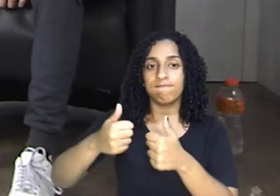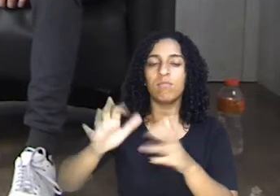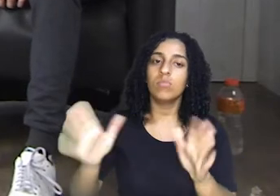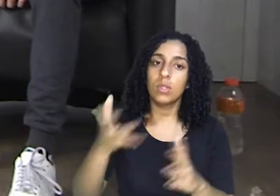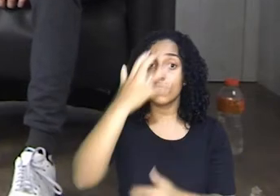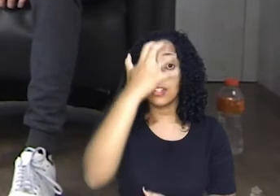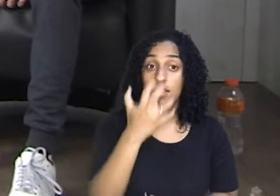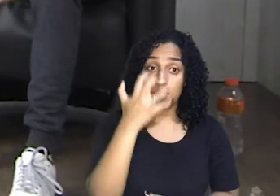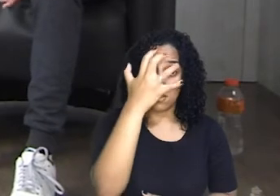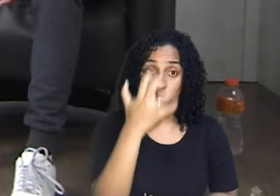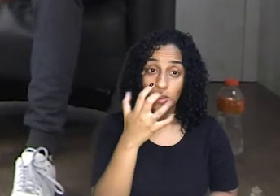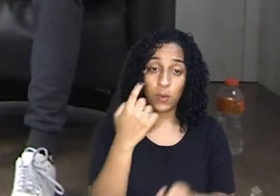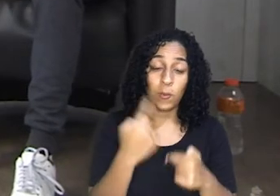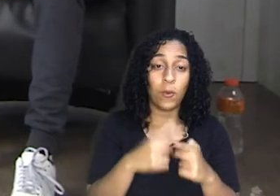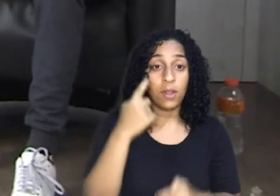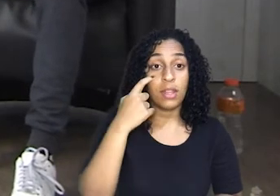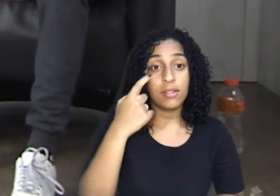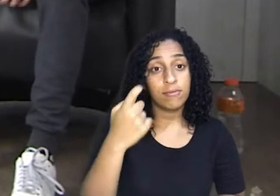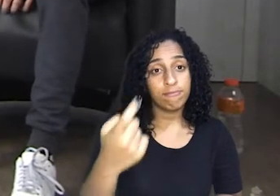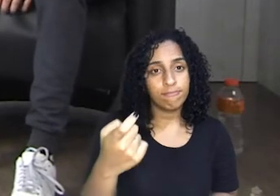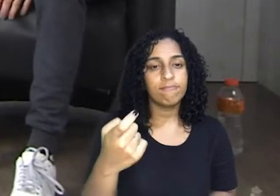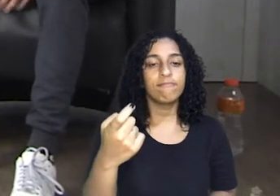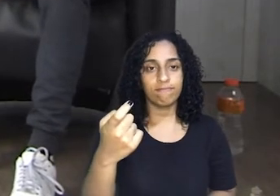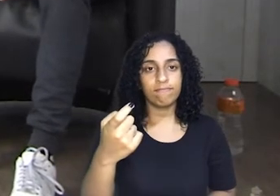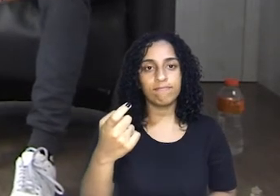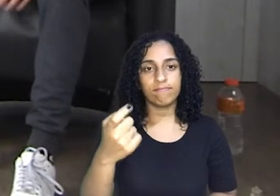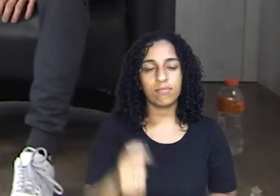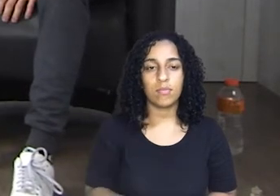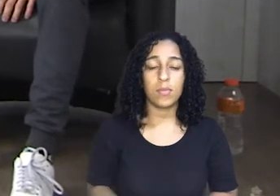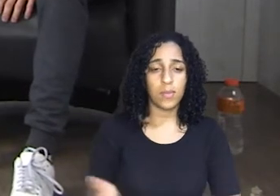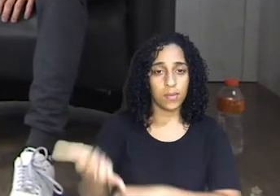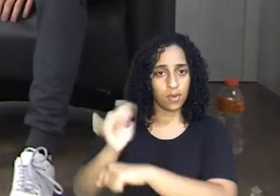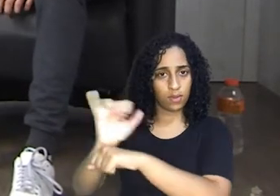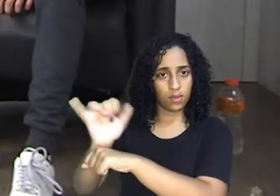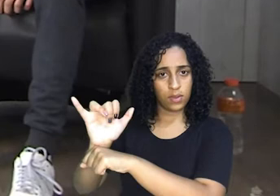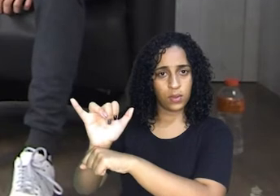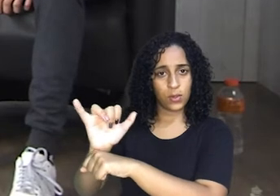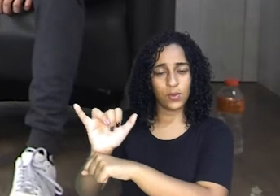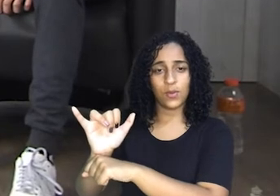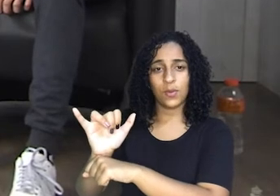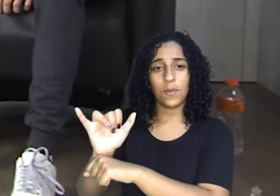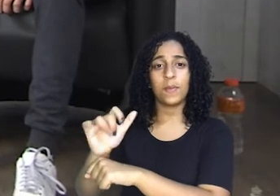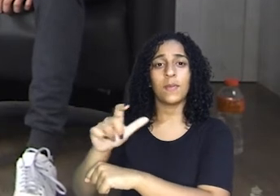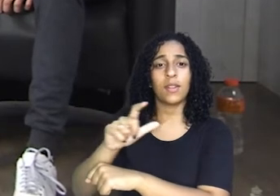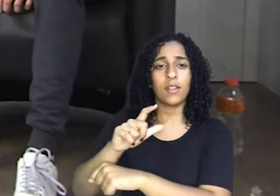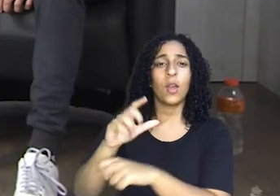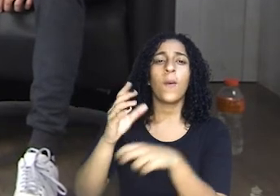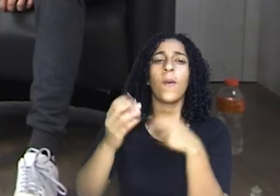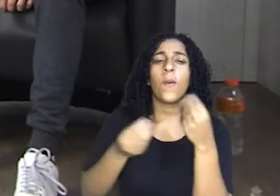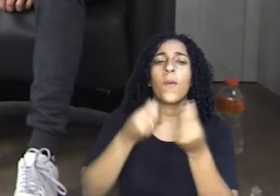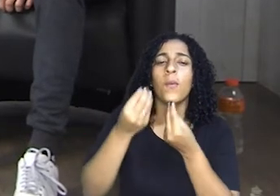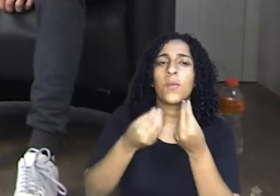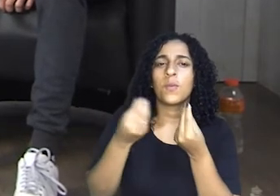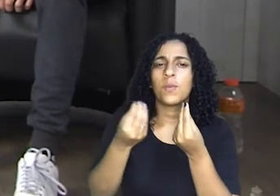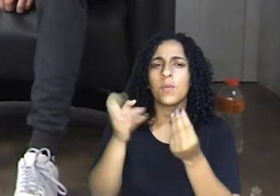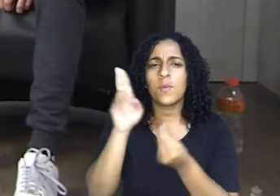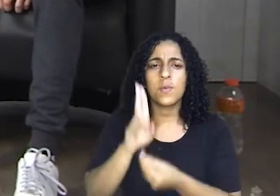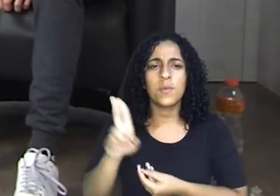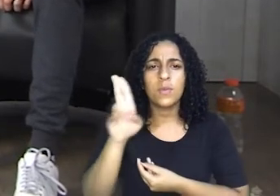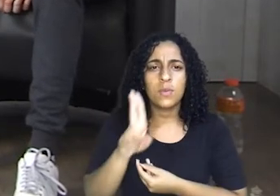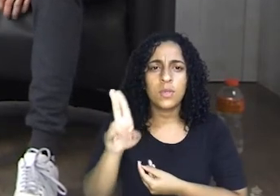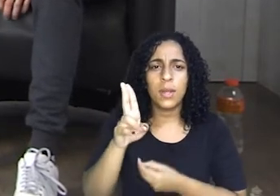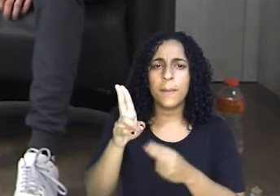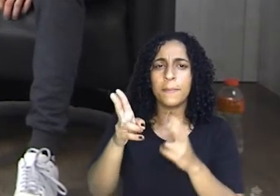Seríssimo Porque então jogo de interesses né isso e o YouTube quais parâmetros ele vai utilizar